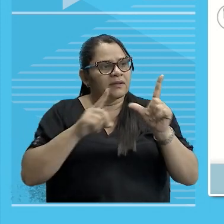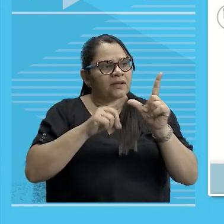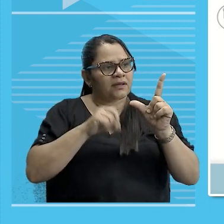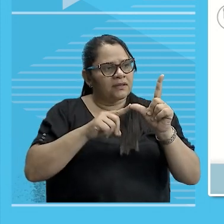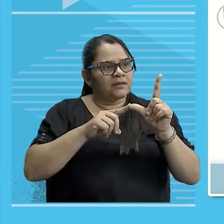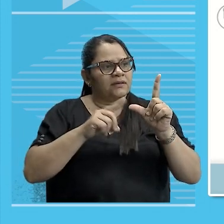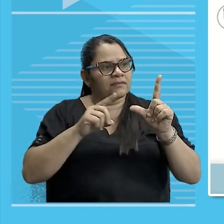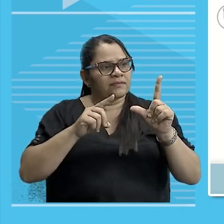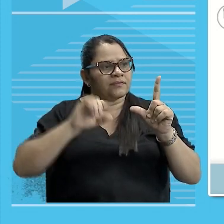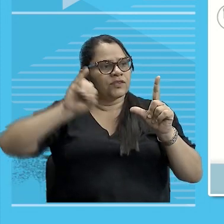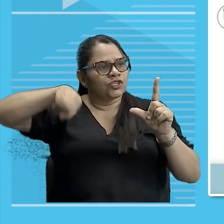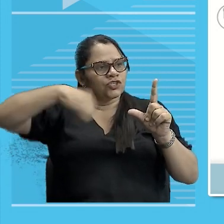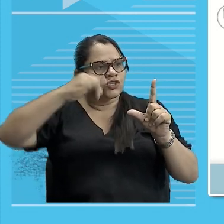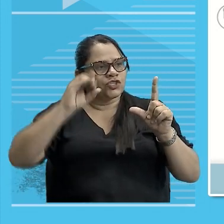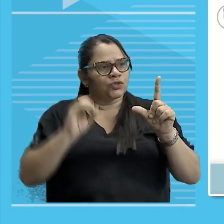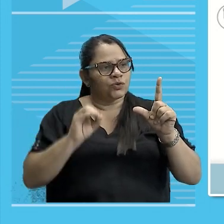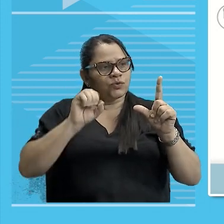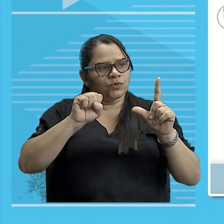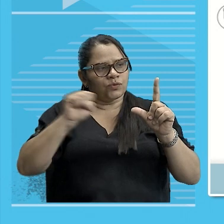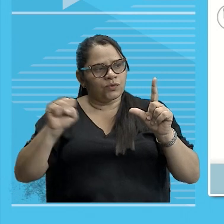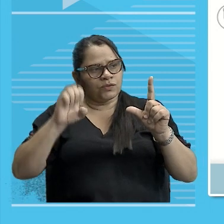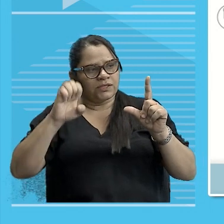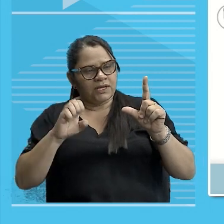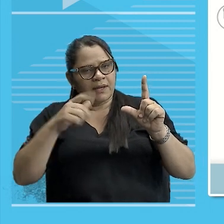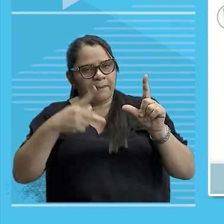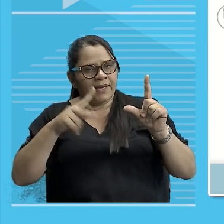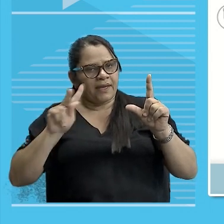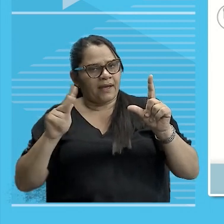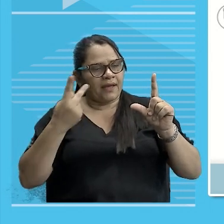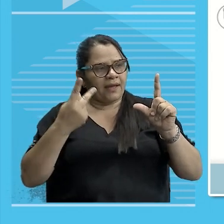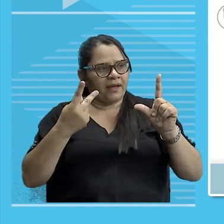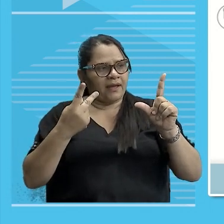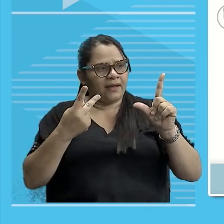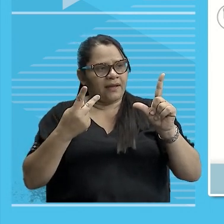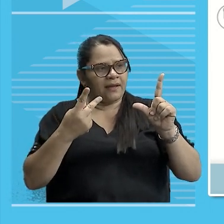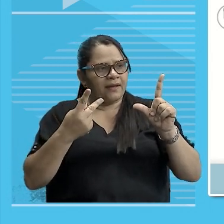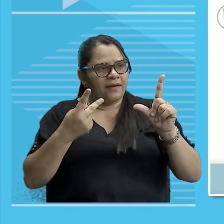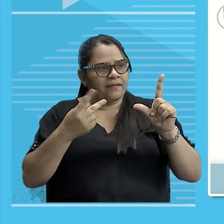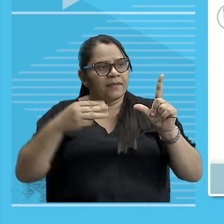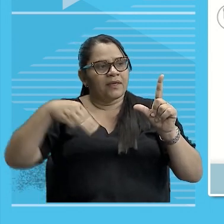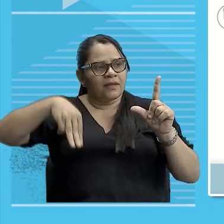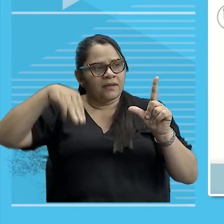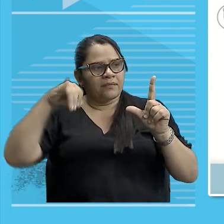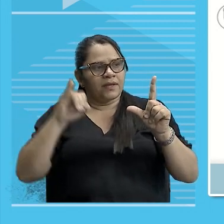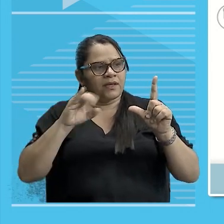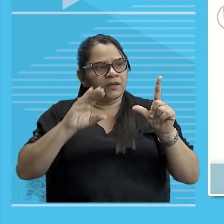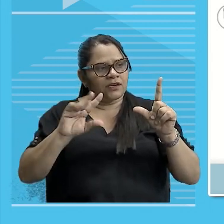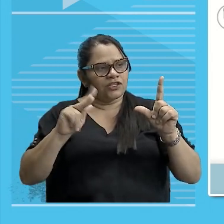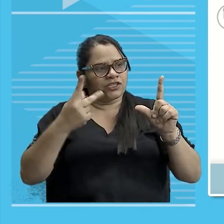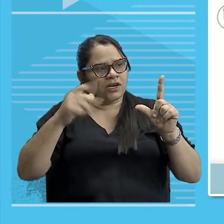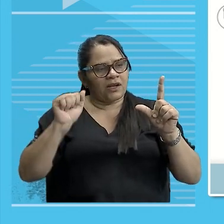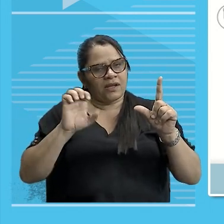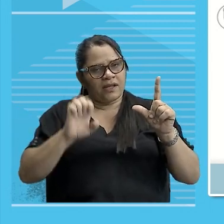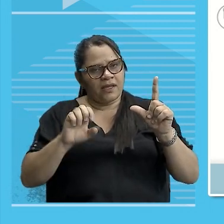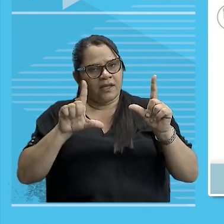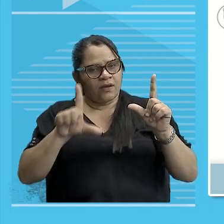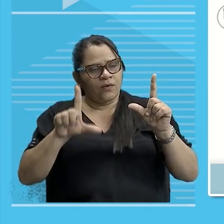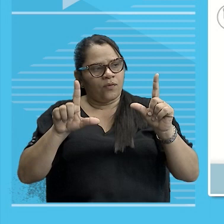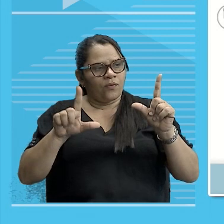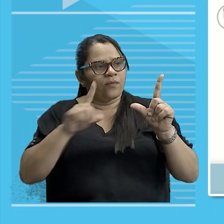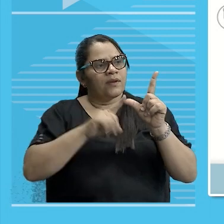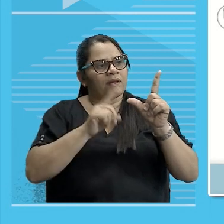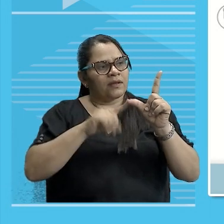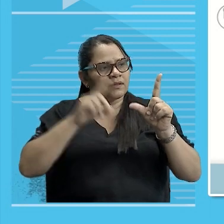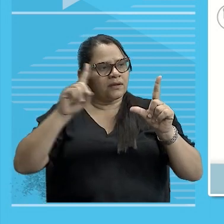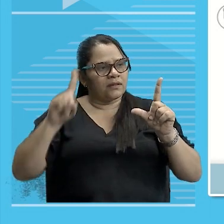Joseph Duran e Mikael Potter é o Michel Potter de